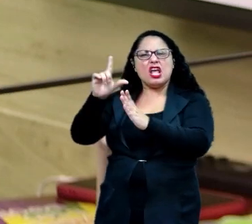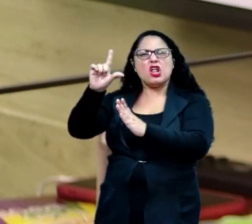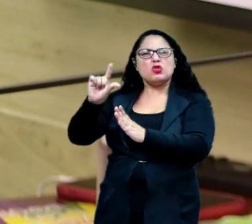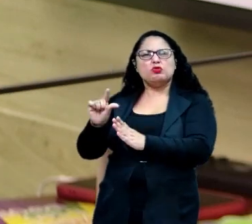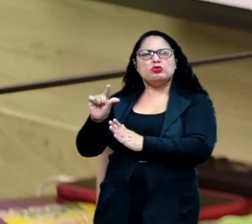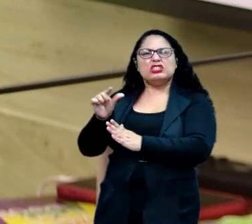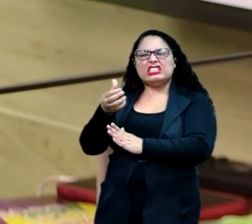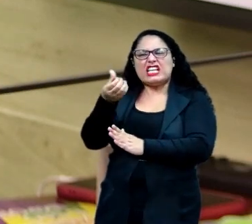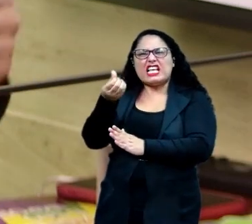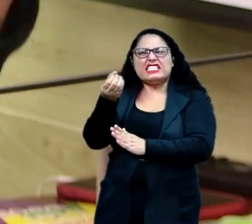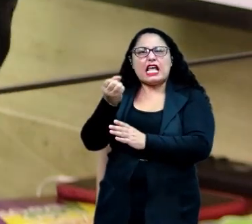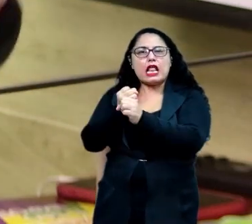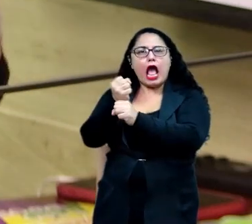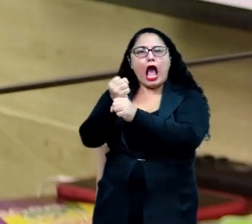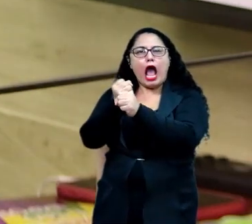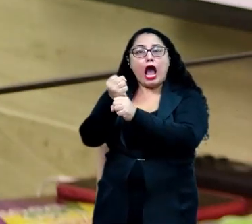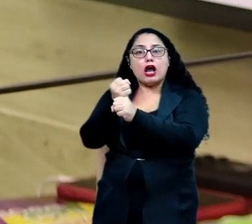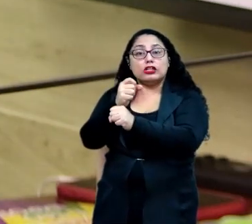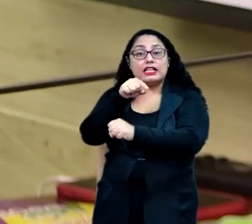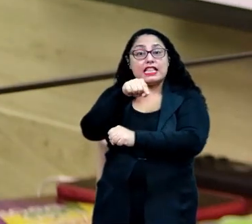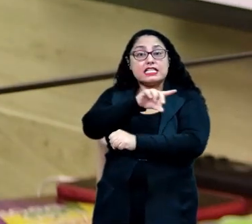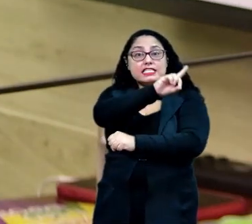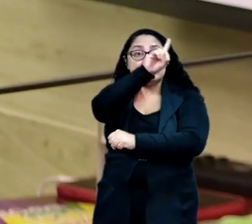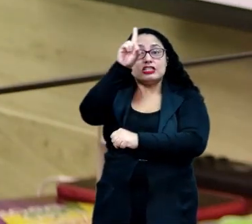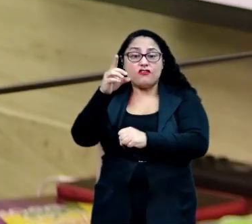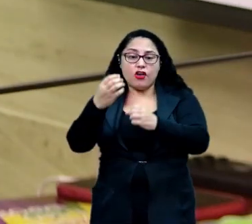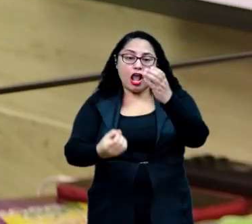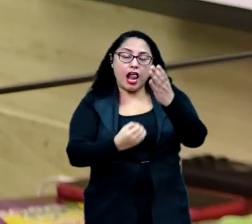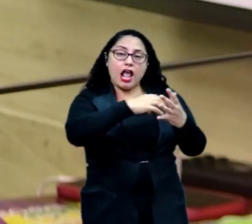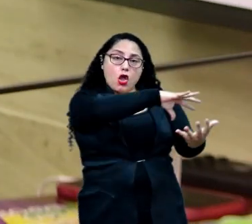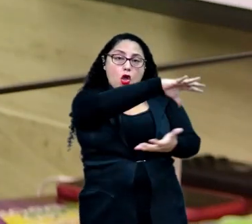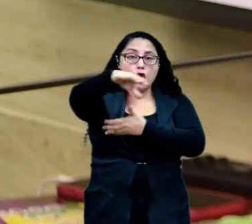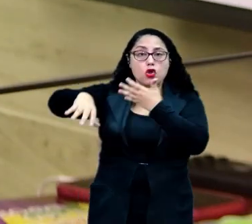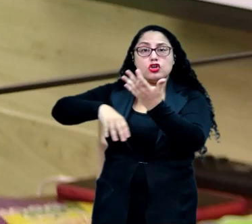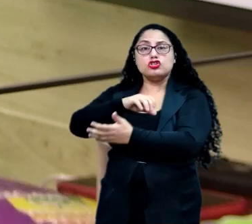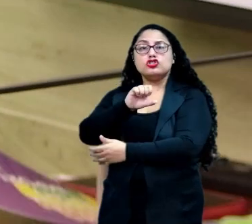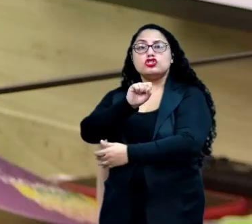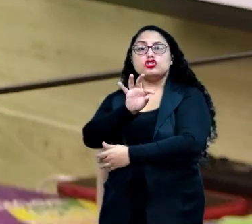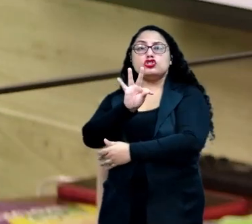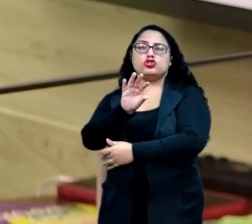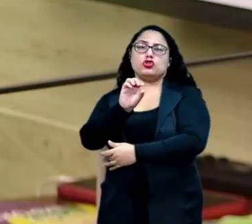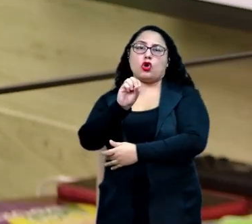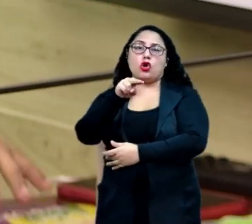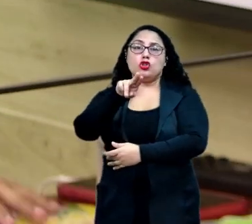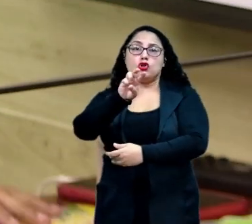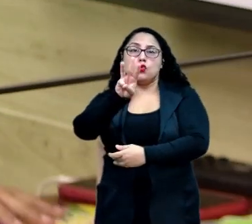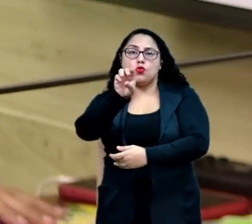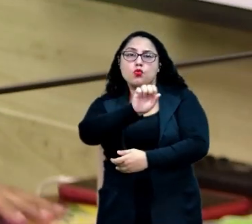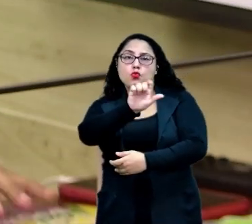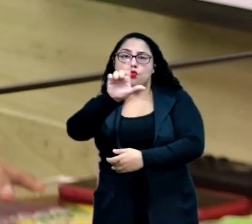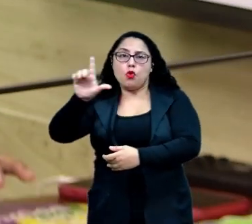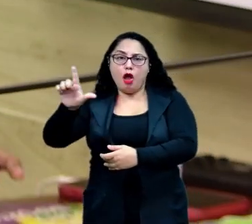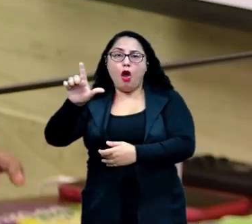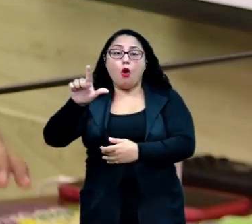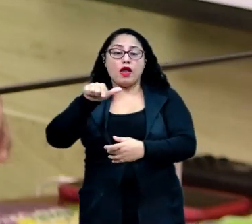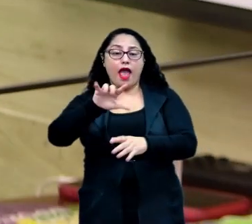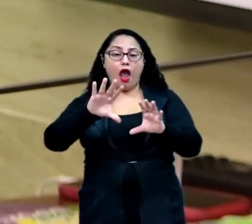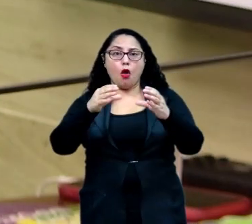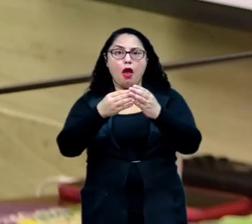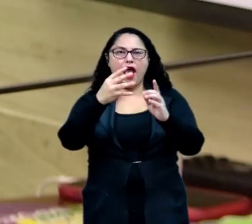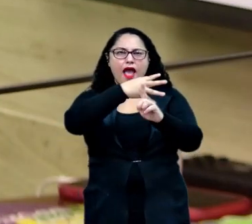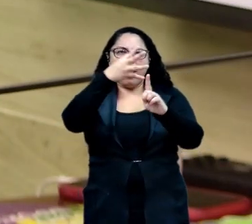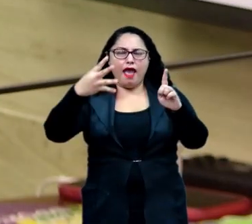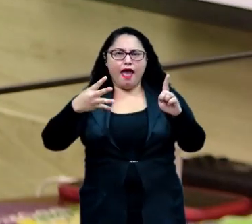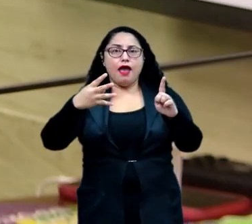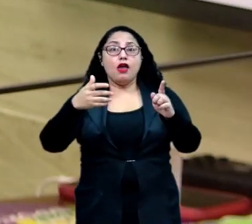né, de 60 anos. Nesse dia foi instalada a Revolução de Stonewall, em que a comunidade LGBT, Stonewall,